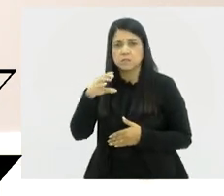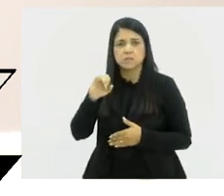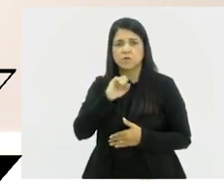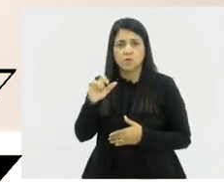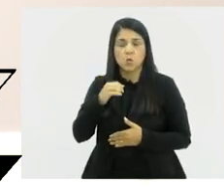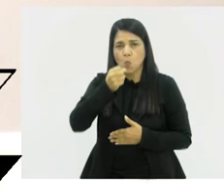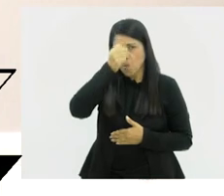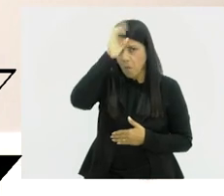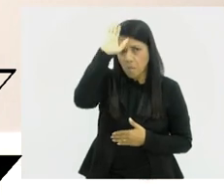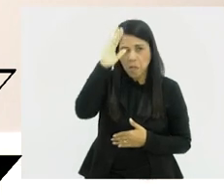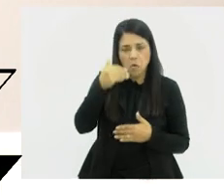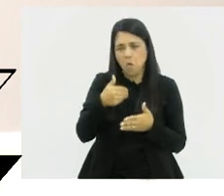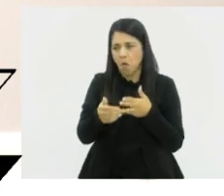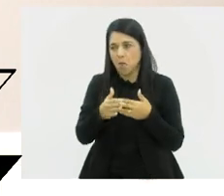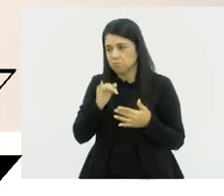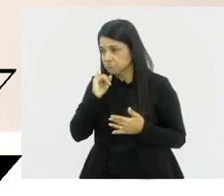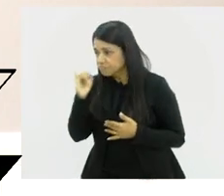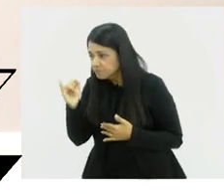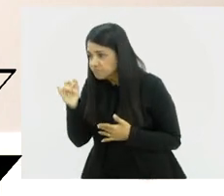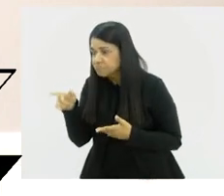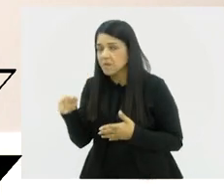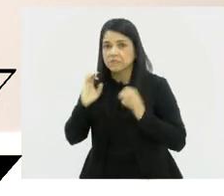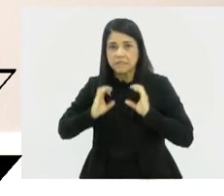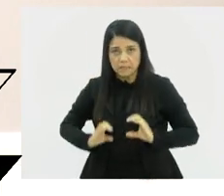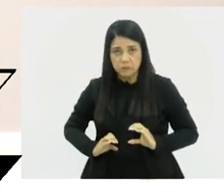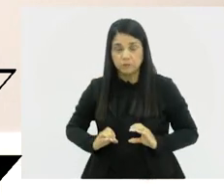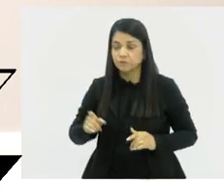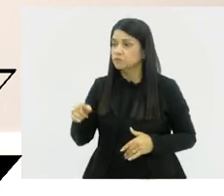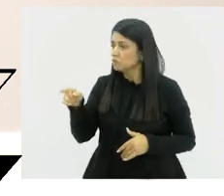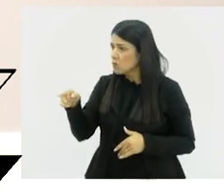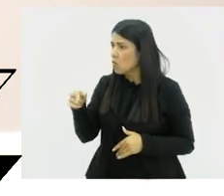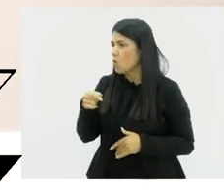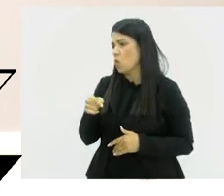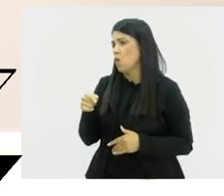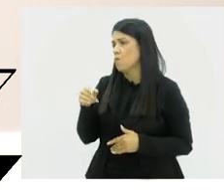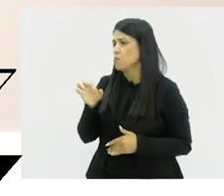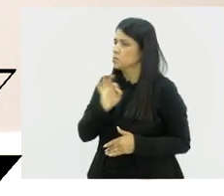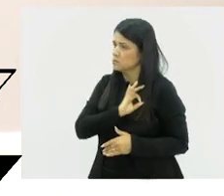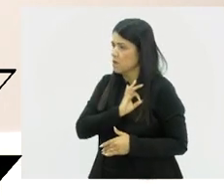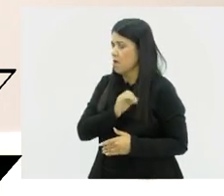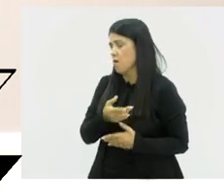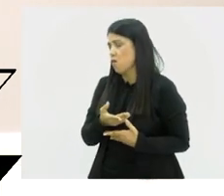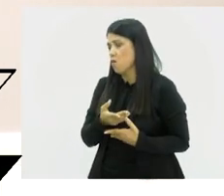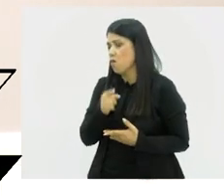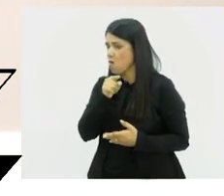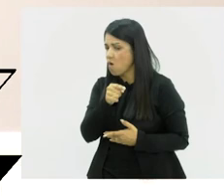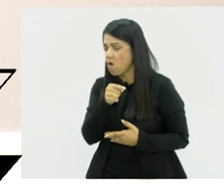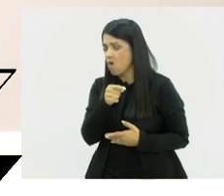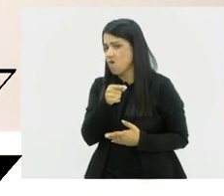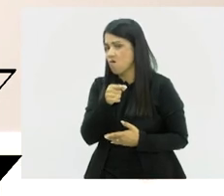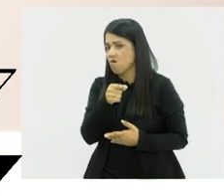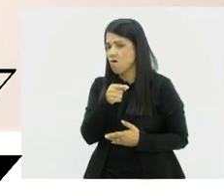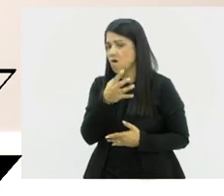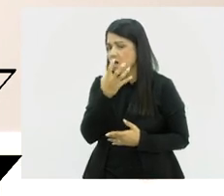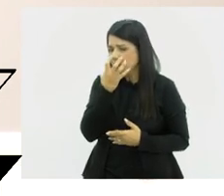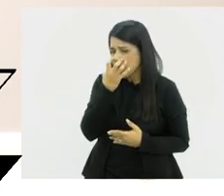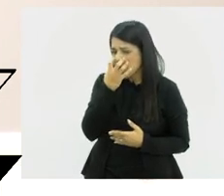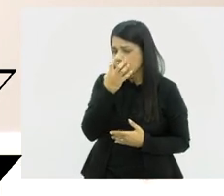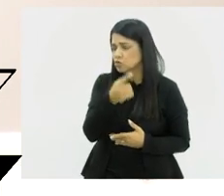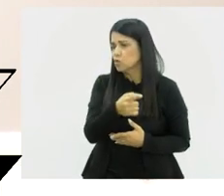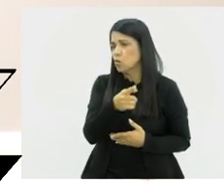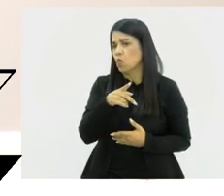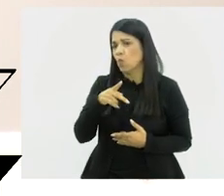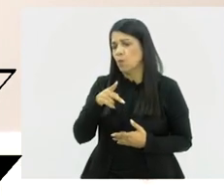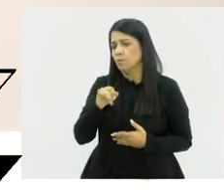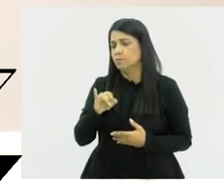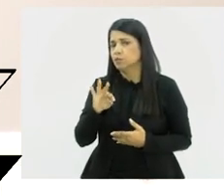bombeiro, qualquer um, chega e fala, autoridade policial, está lá um pitbull